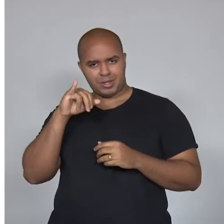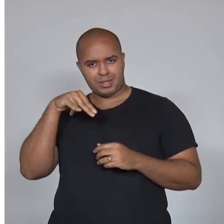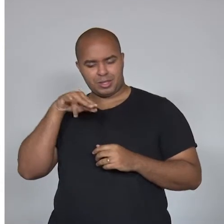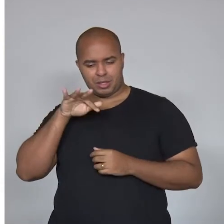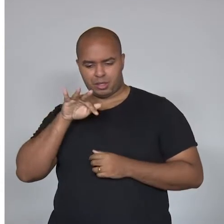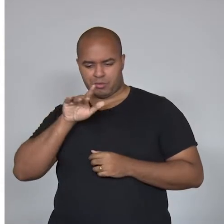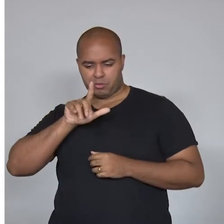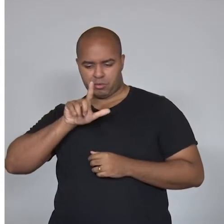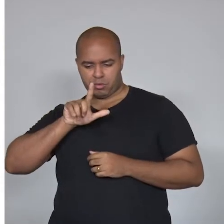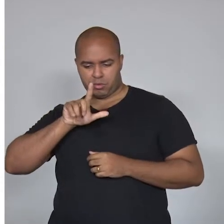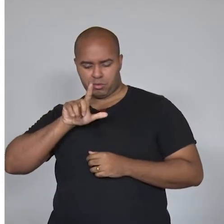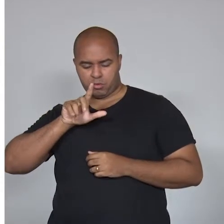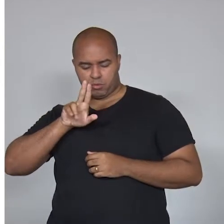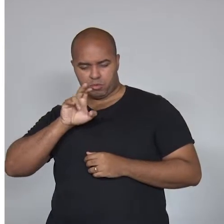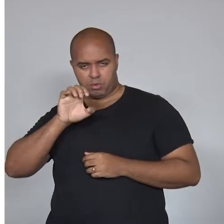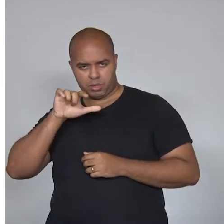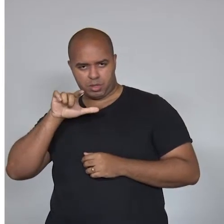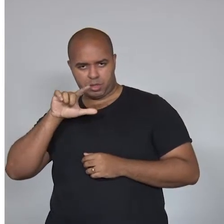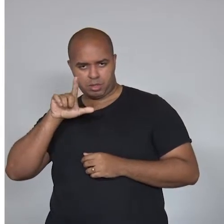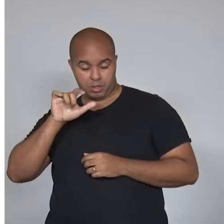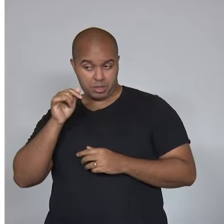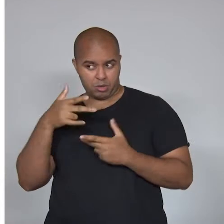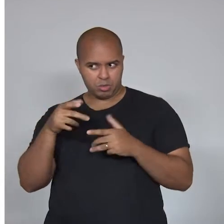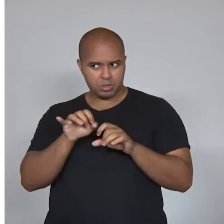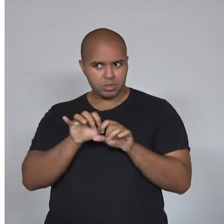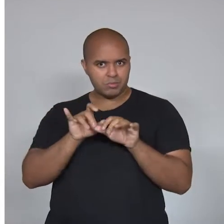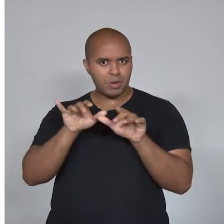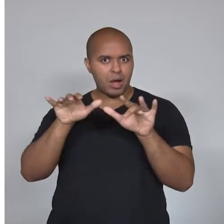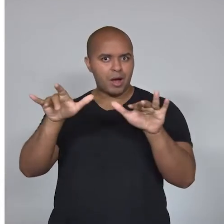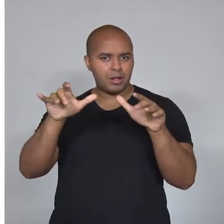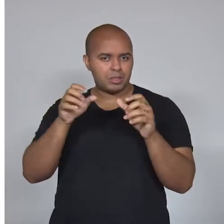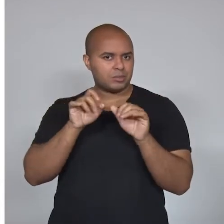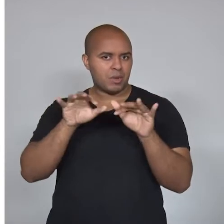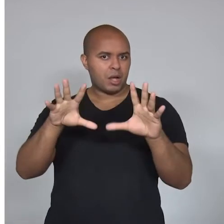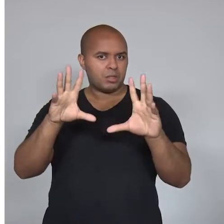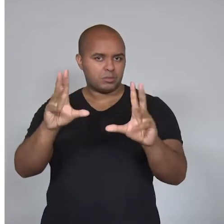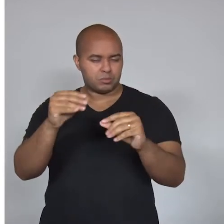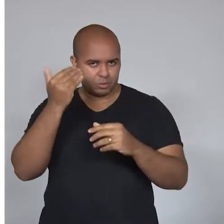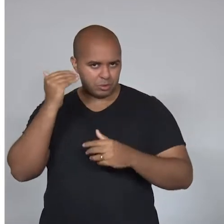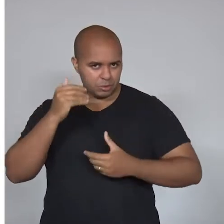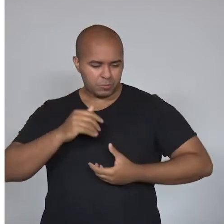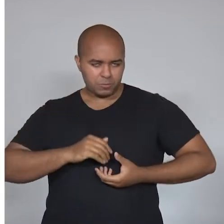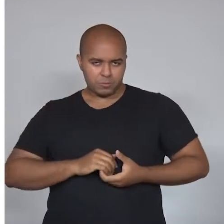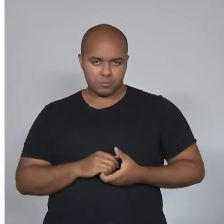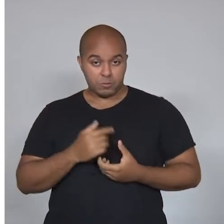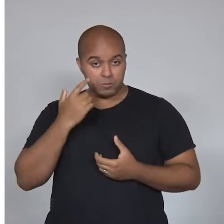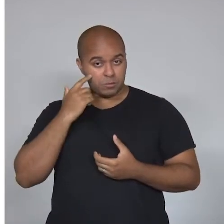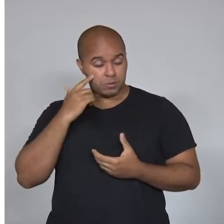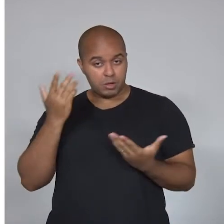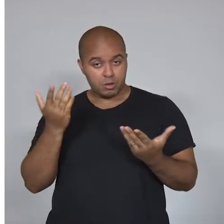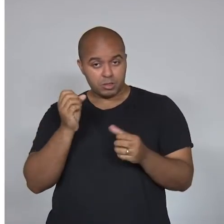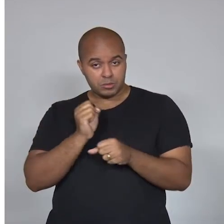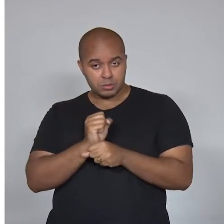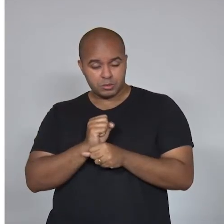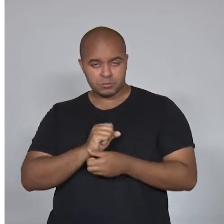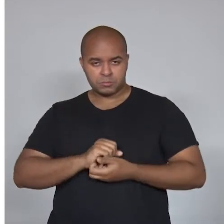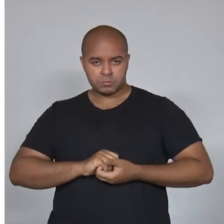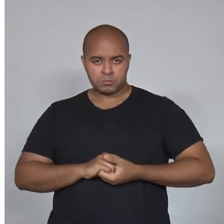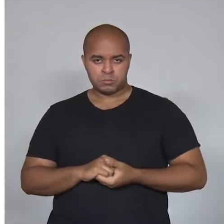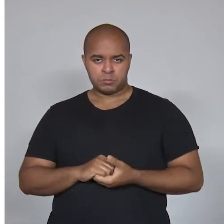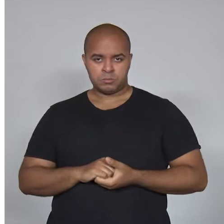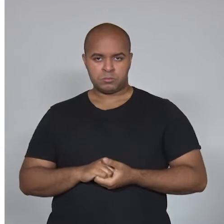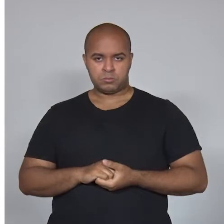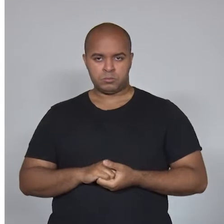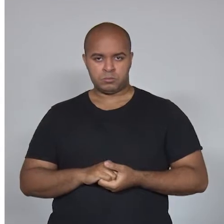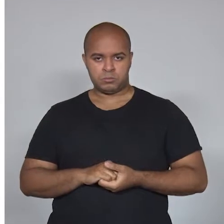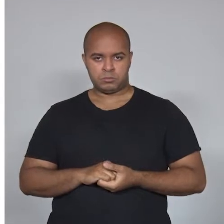the cause was an unbalanced diet or the anxiety of life in wartime. Research